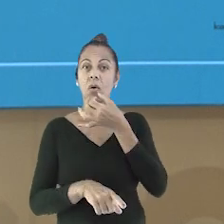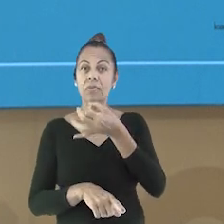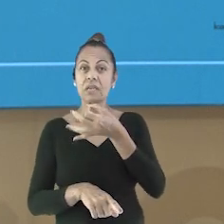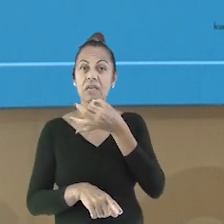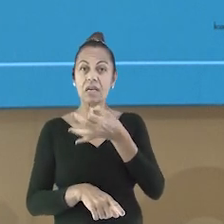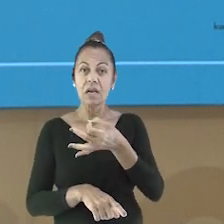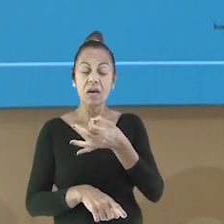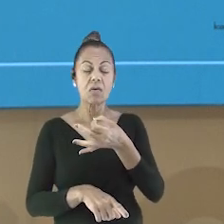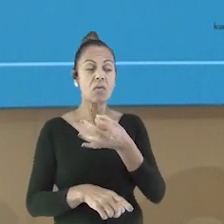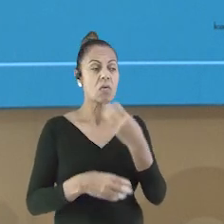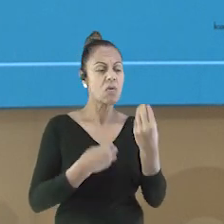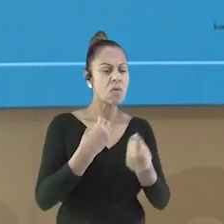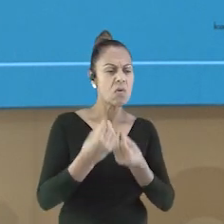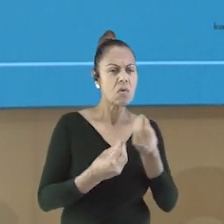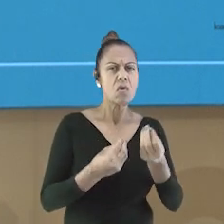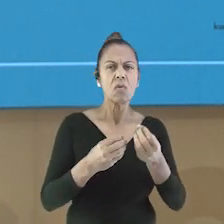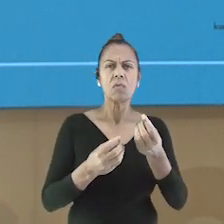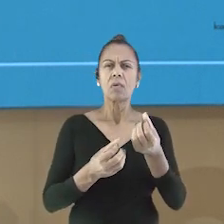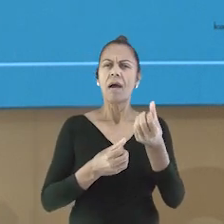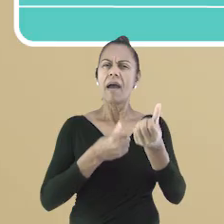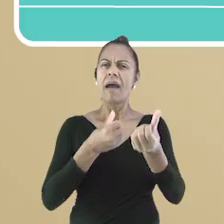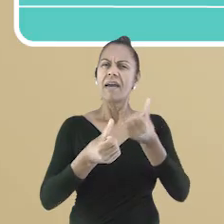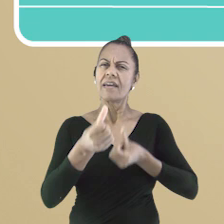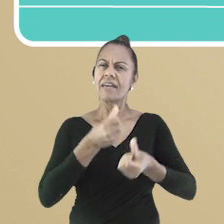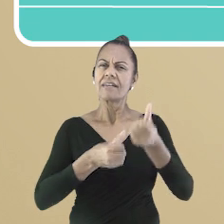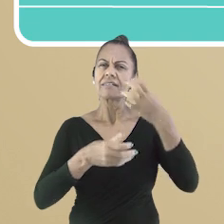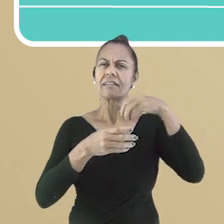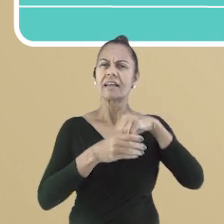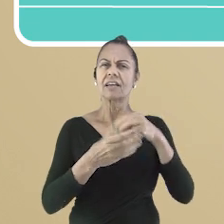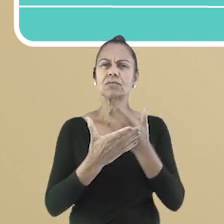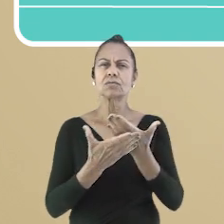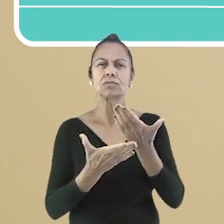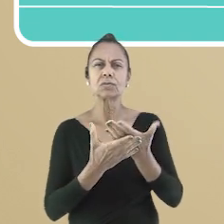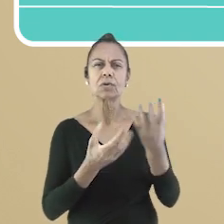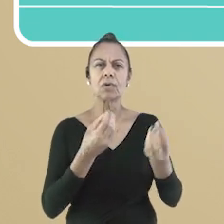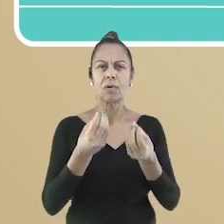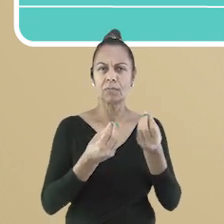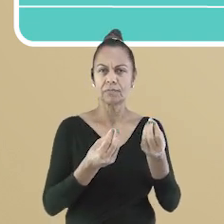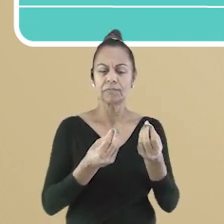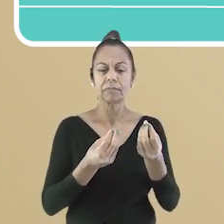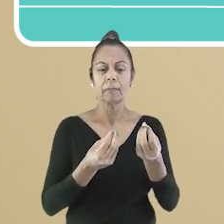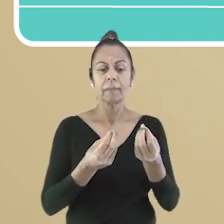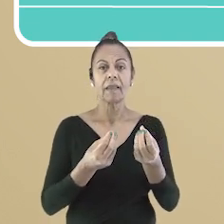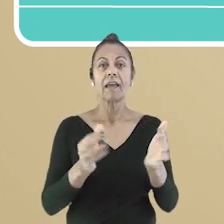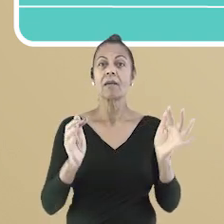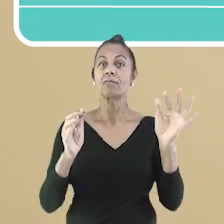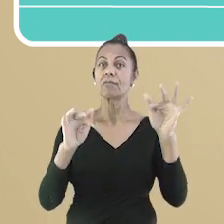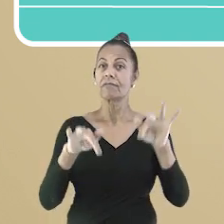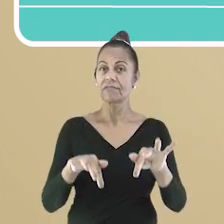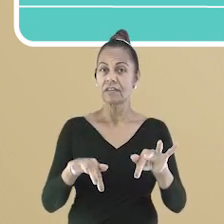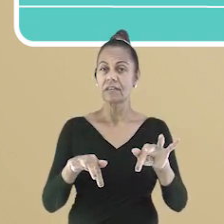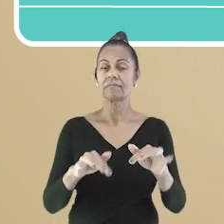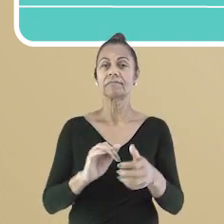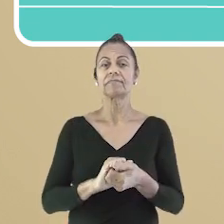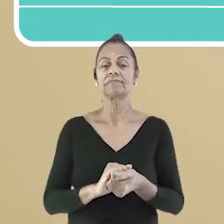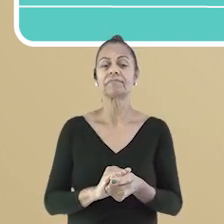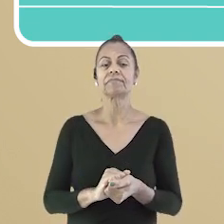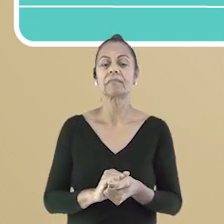opinião da costureira sobre os estudos da EJA. E por fim, nossa última pergunta sobre essa